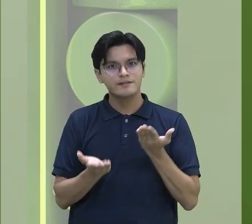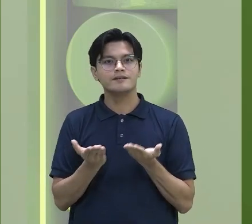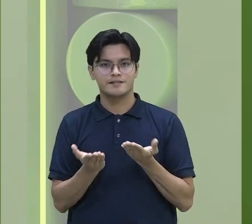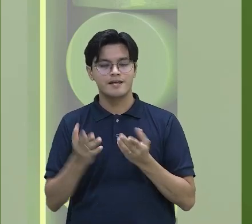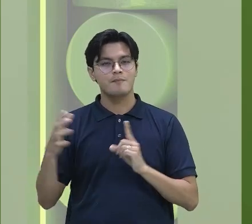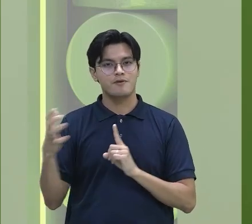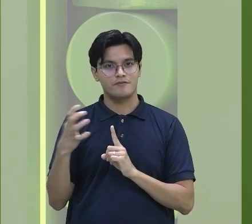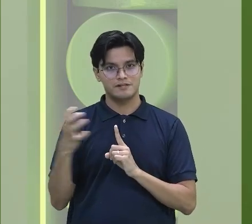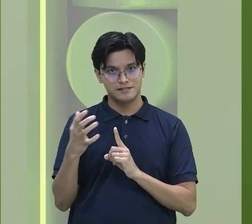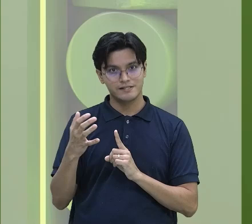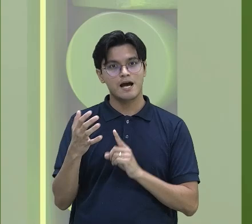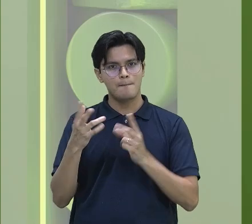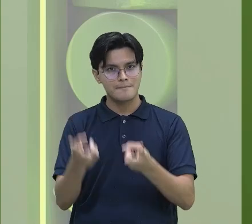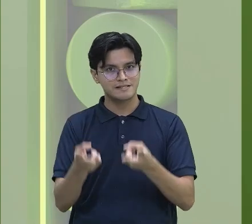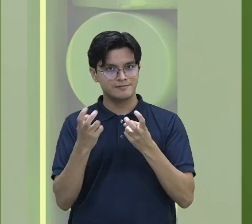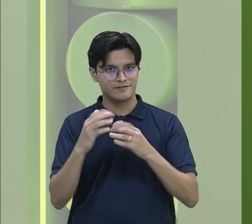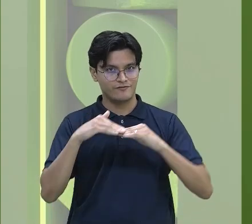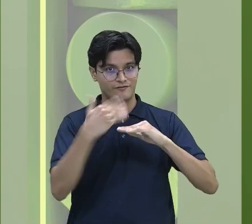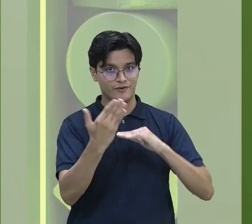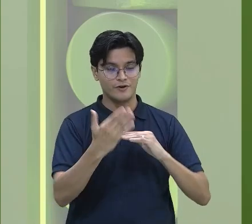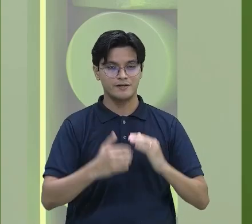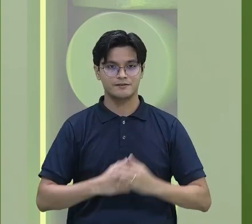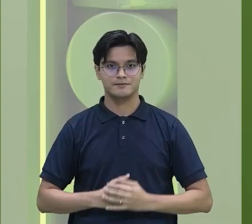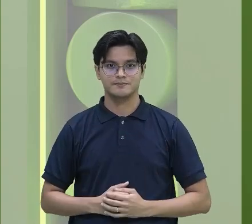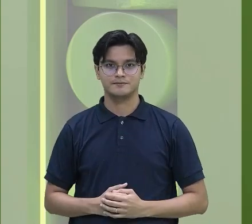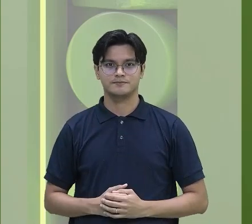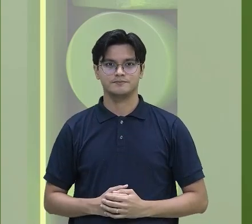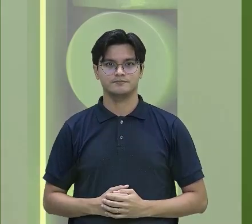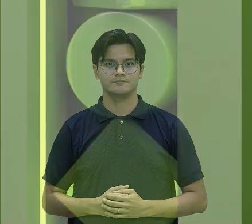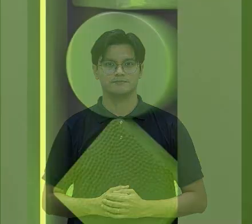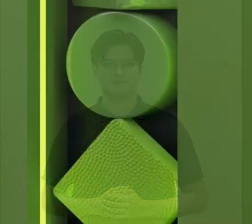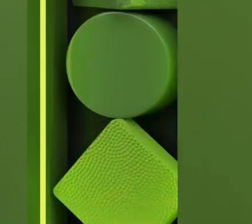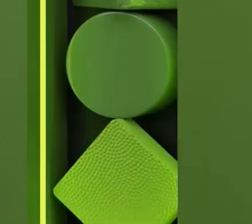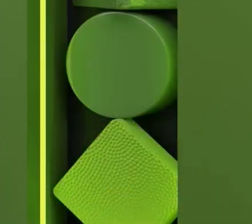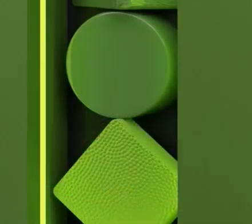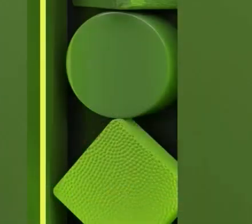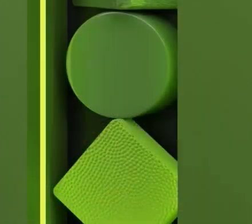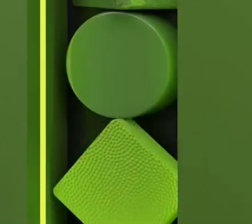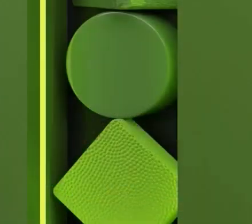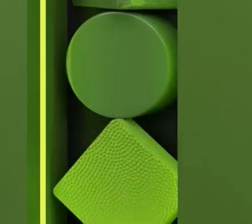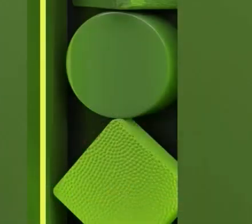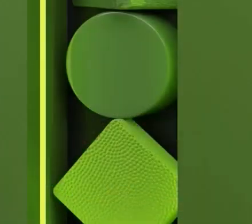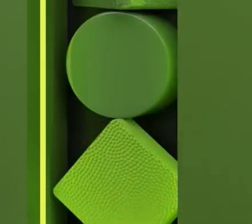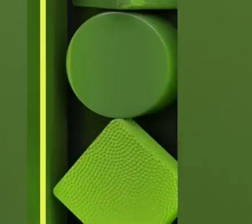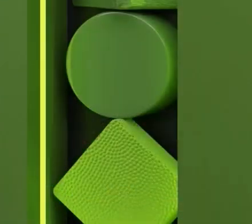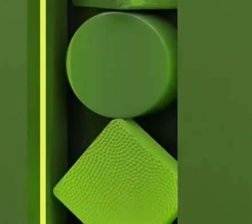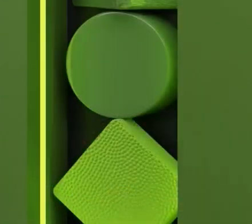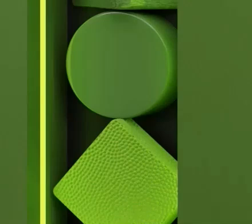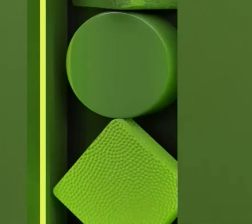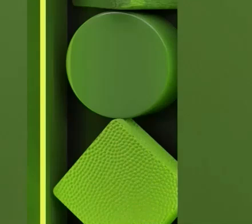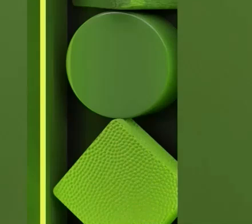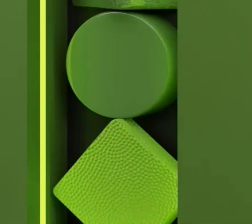sua percepção externa. Então, você vai ter aquela sensação de não conseguir se manter em